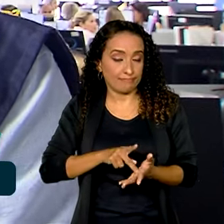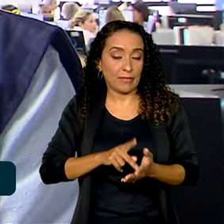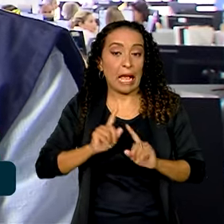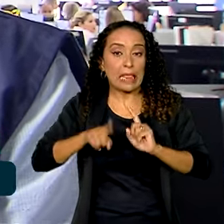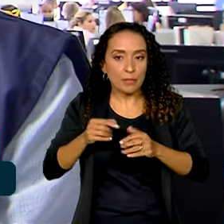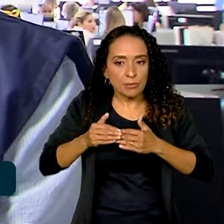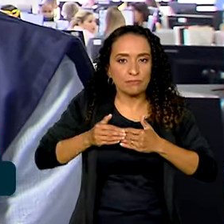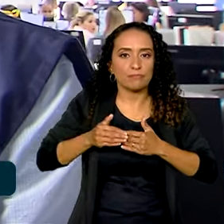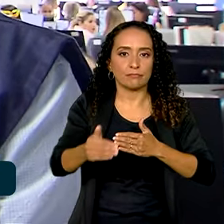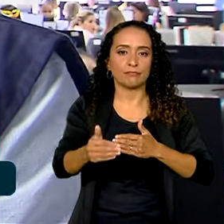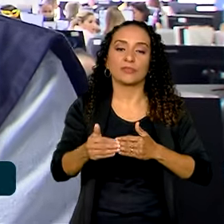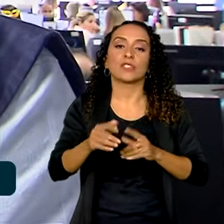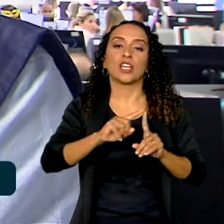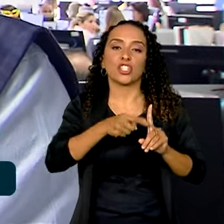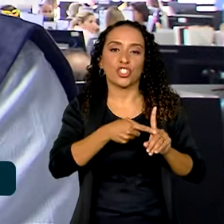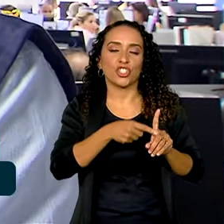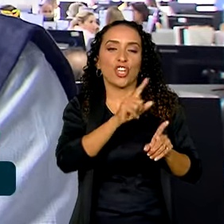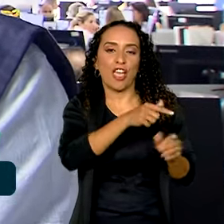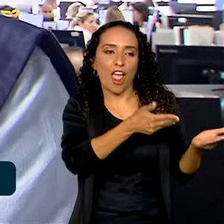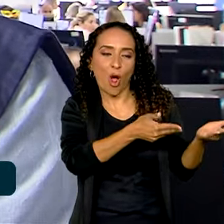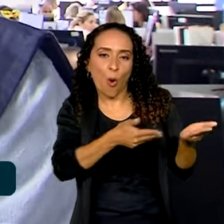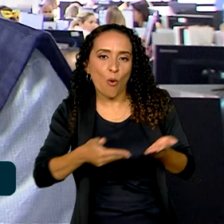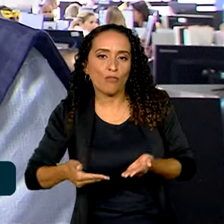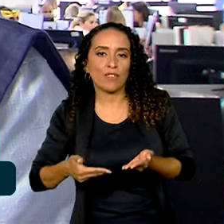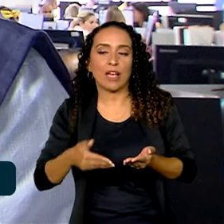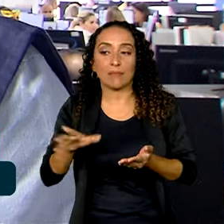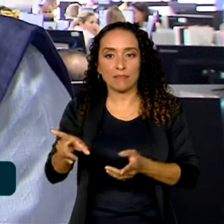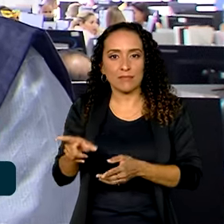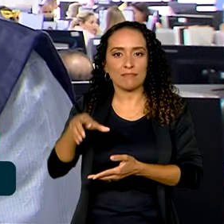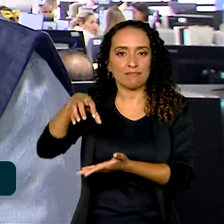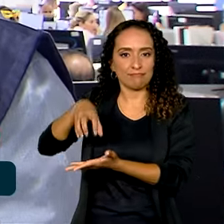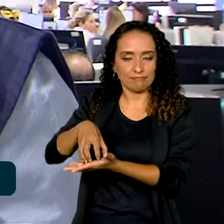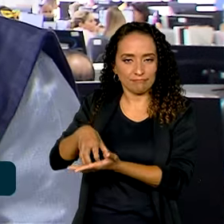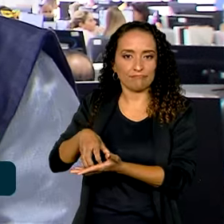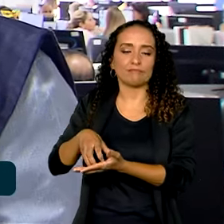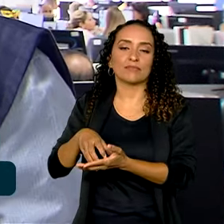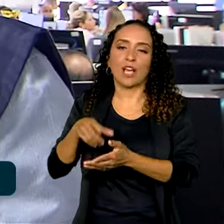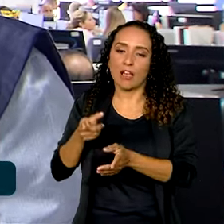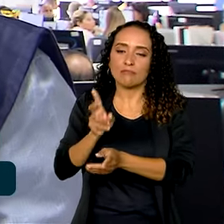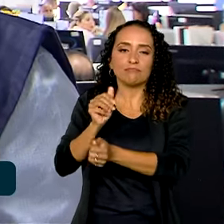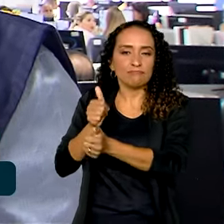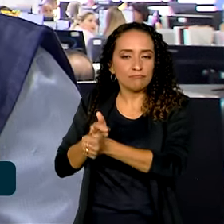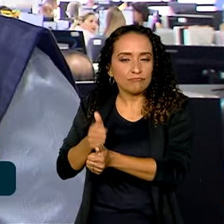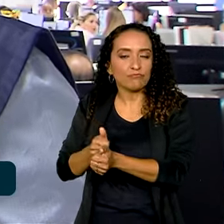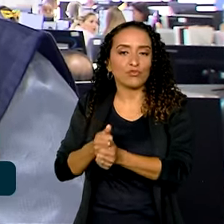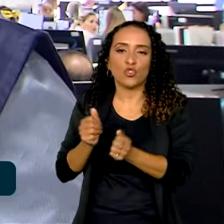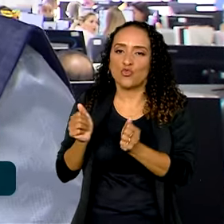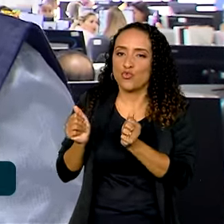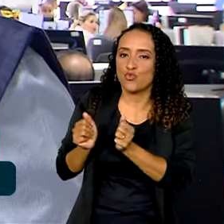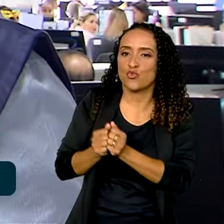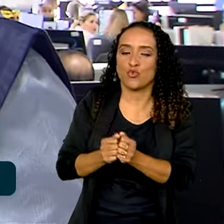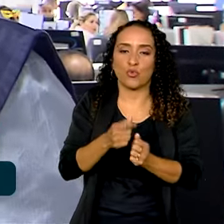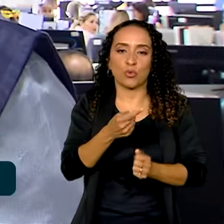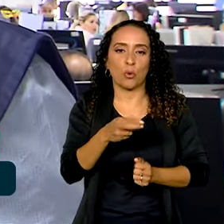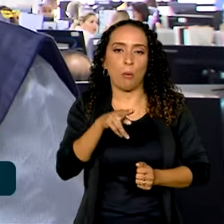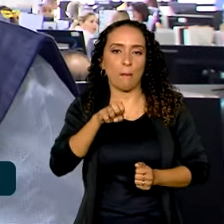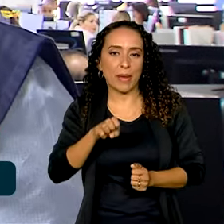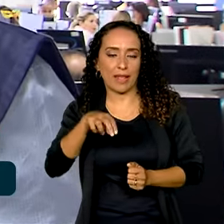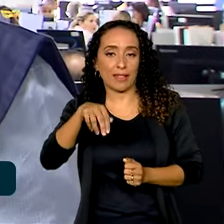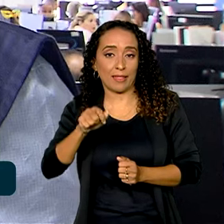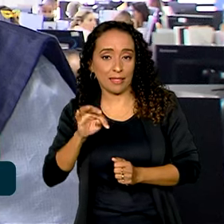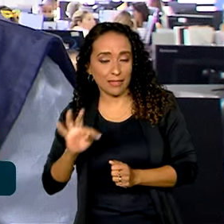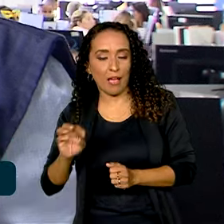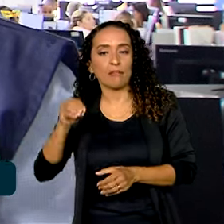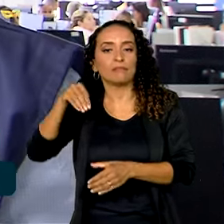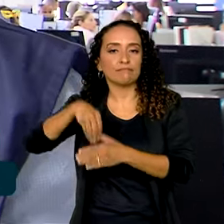disso a gestante é convidada aí paraa UBS e é feito o acompanhamento pré-natal todo dentro da unidade